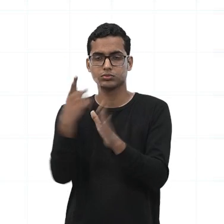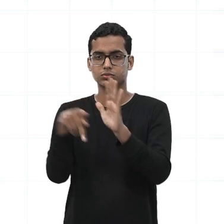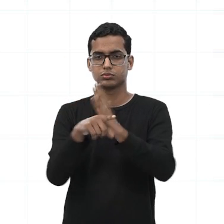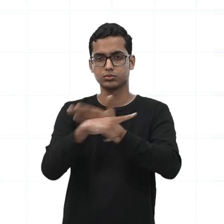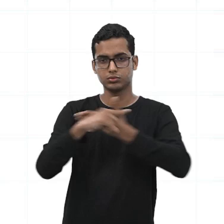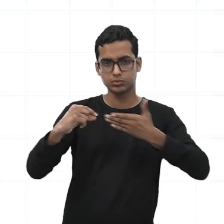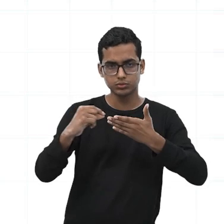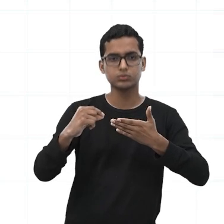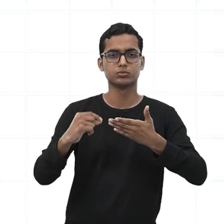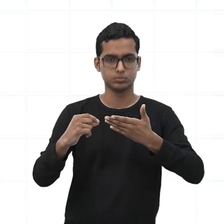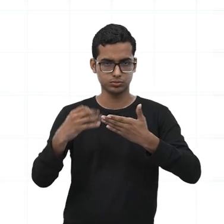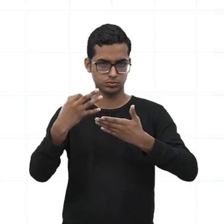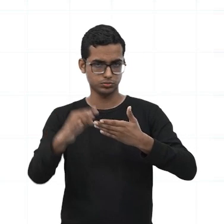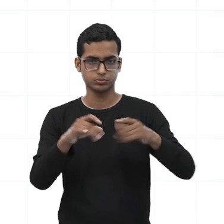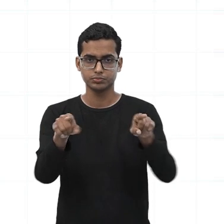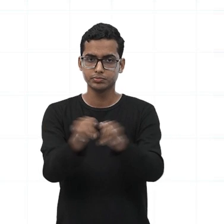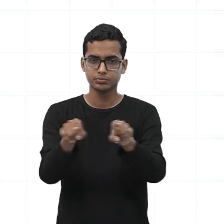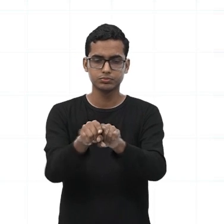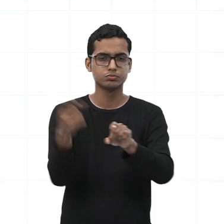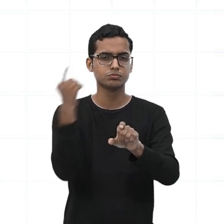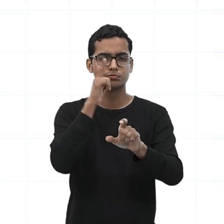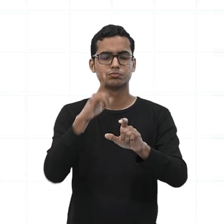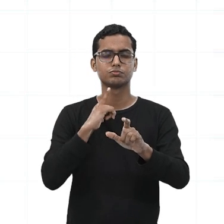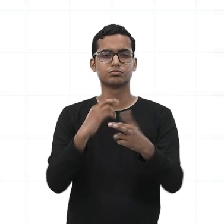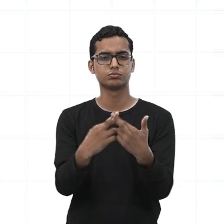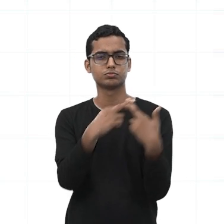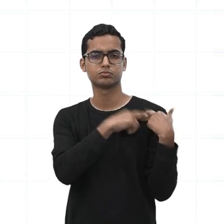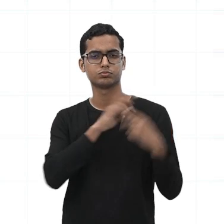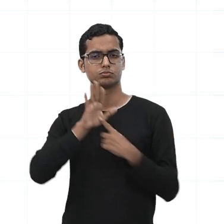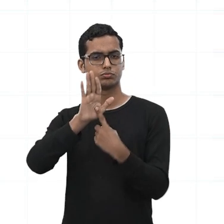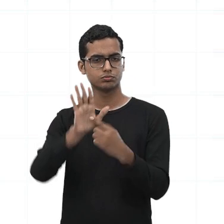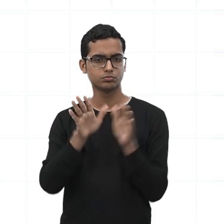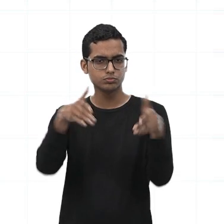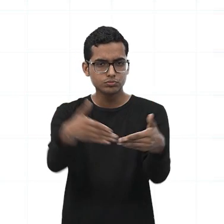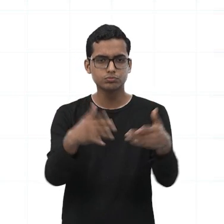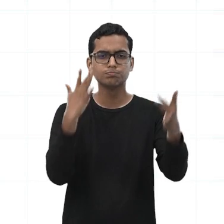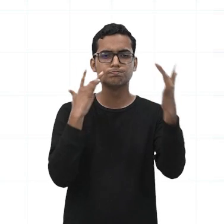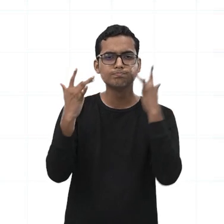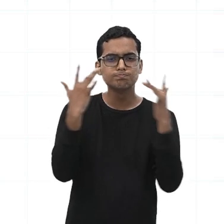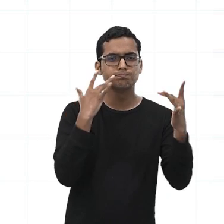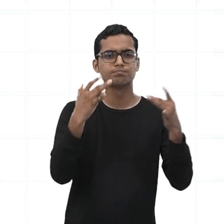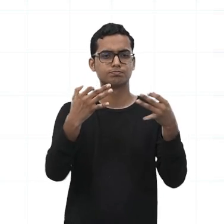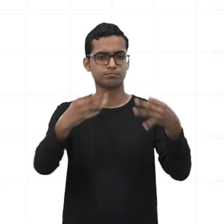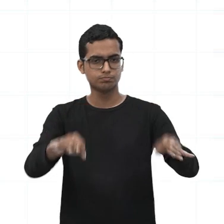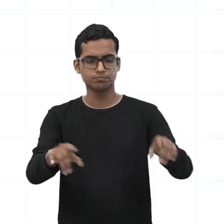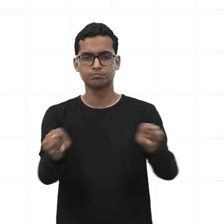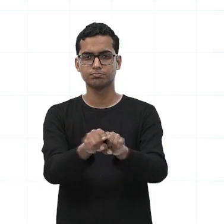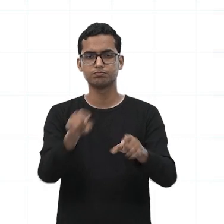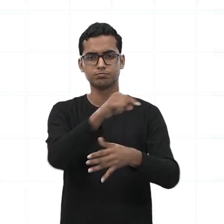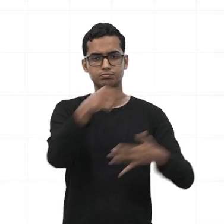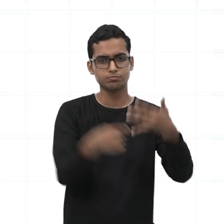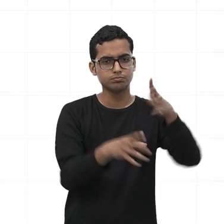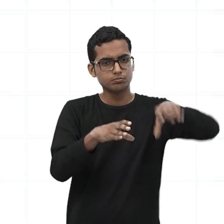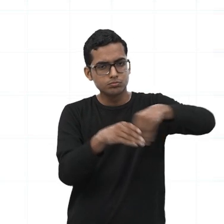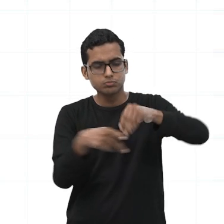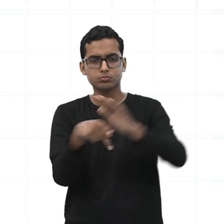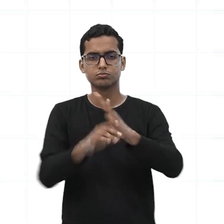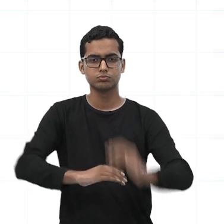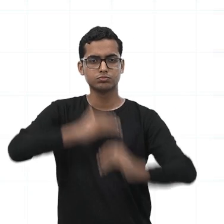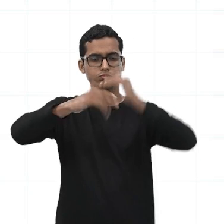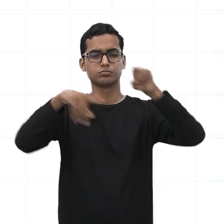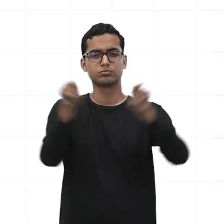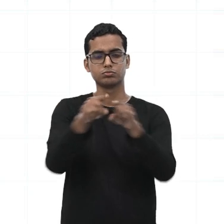um dramaturgo para desempenhar papéis específicos em uma peça teatral. Eles são essenciais